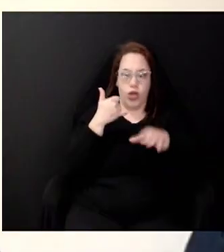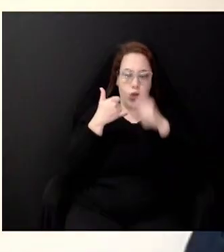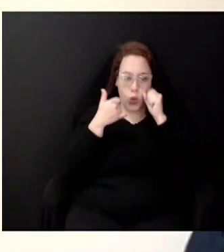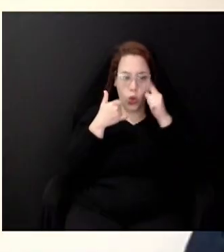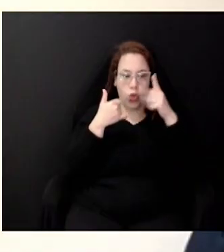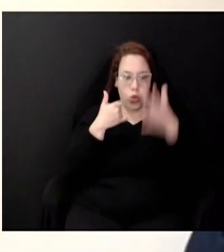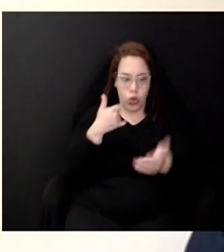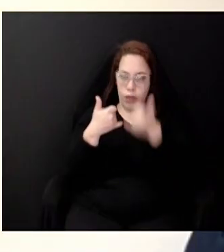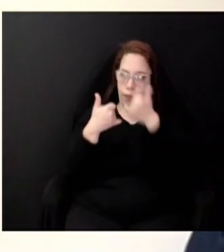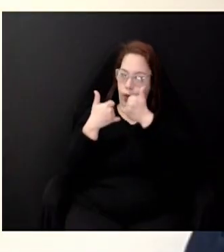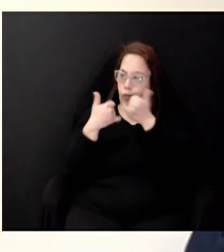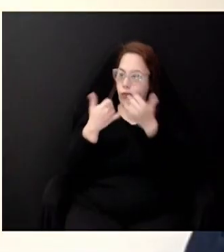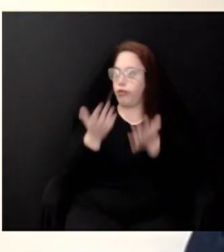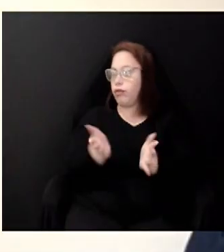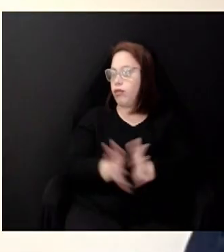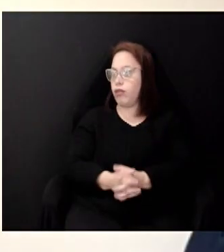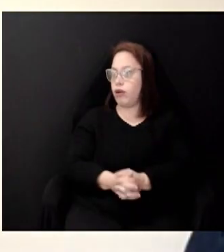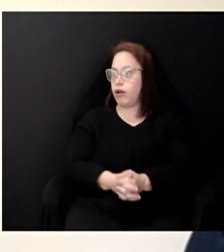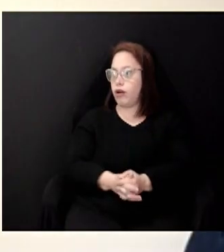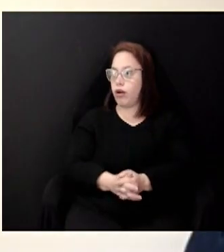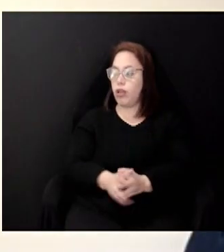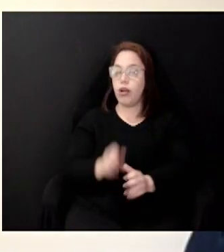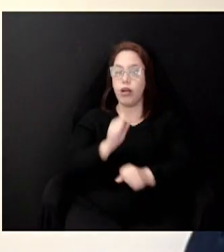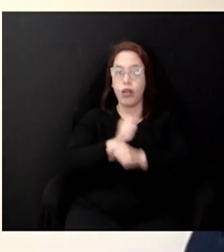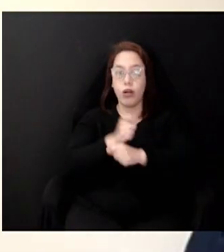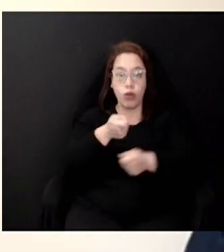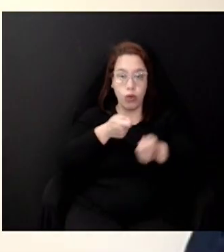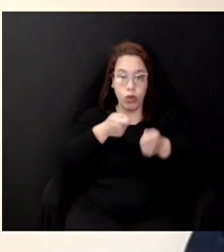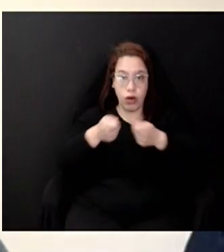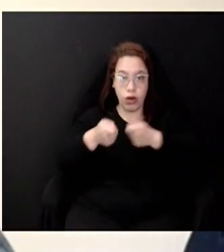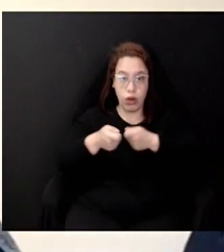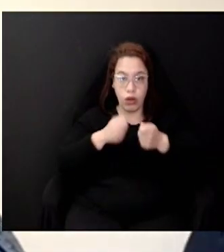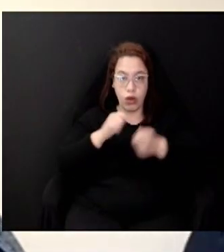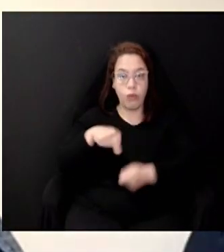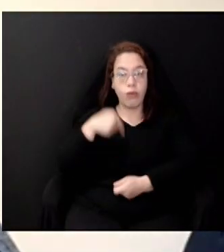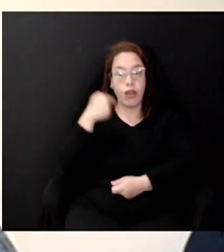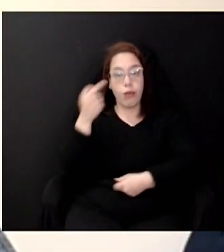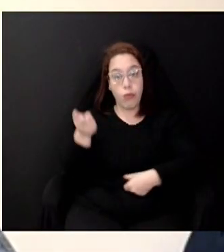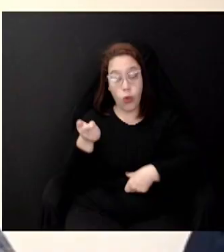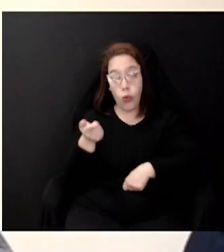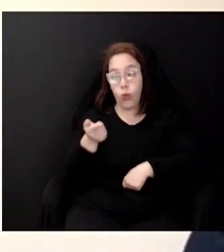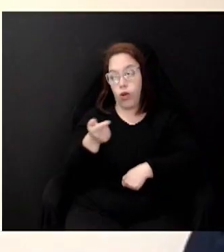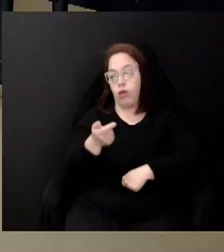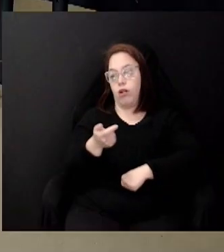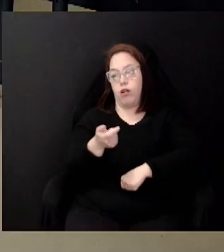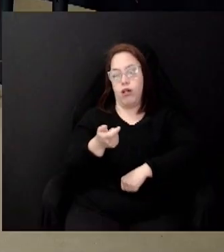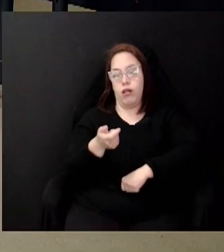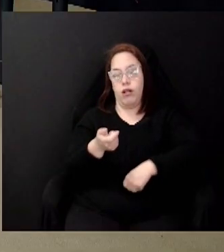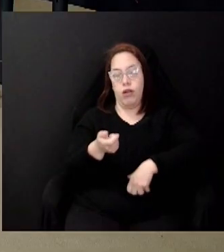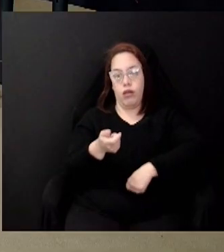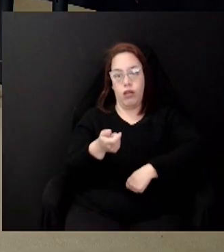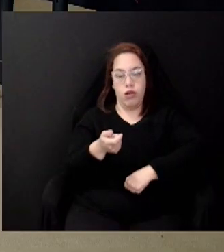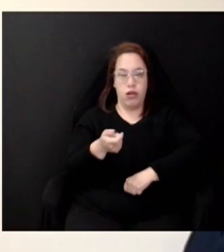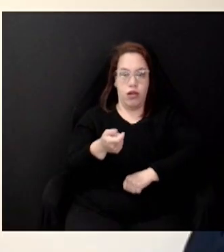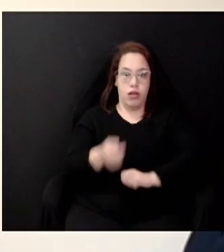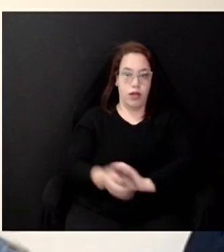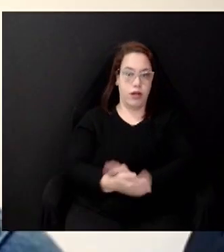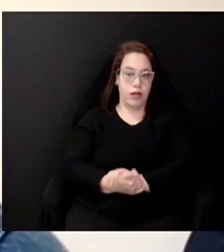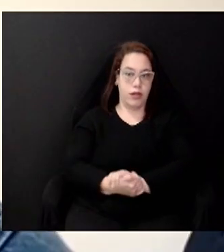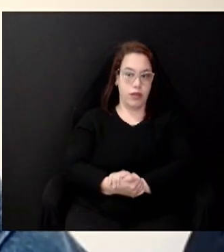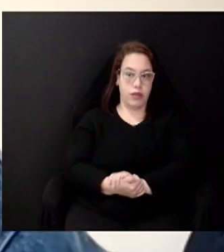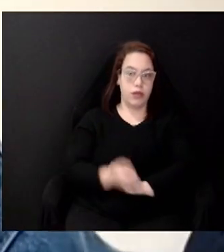Então, tentar segurar um pouco isso, né? Deixar para depois. Né? A gente pode usar